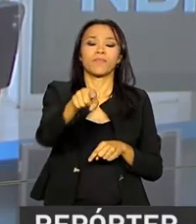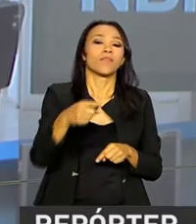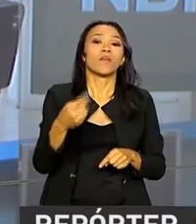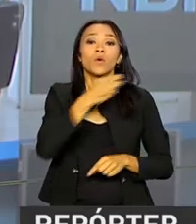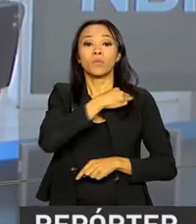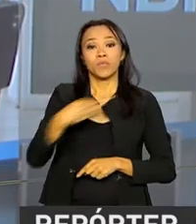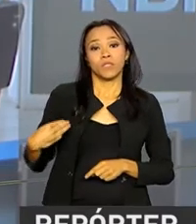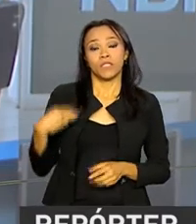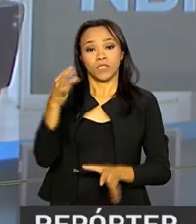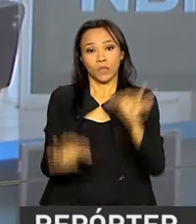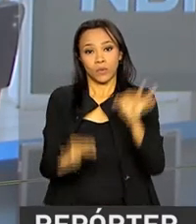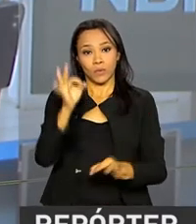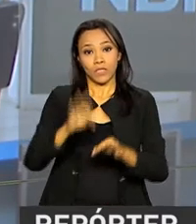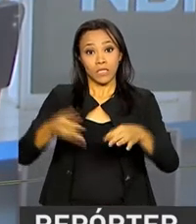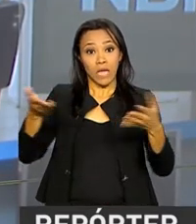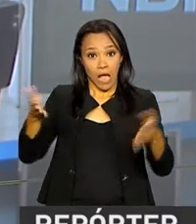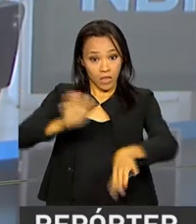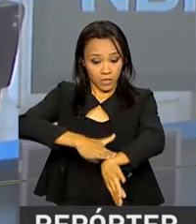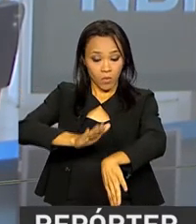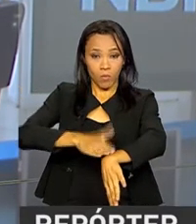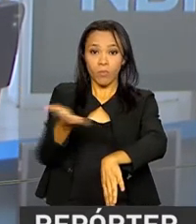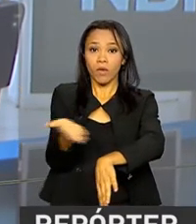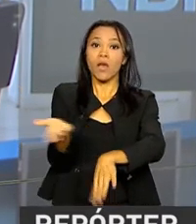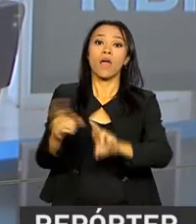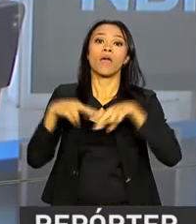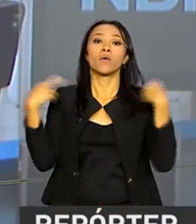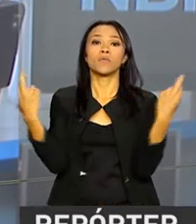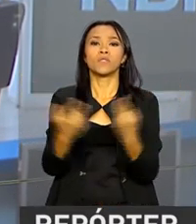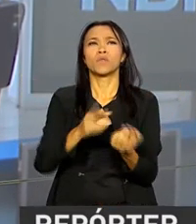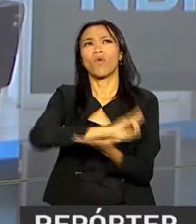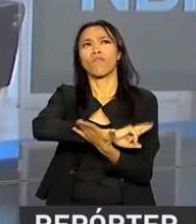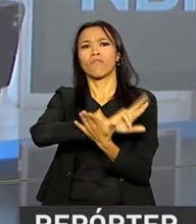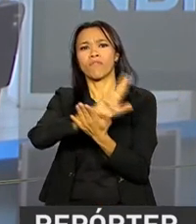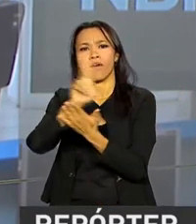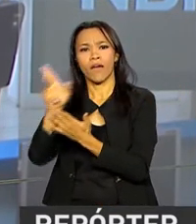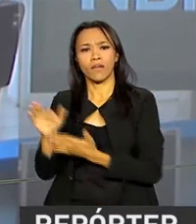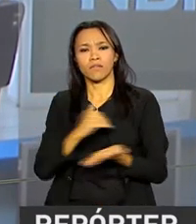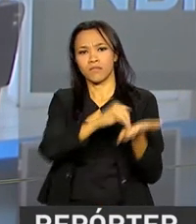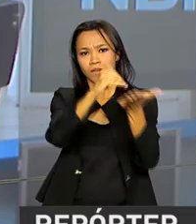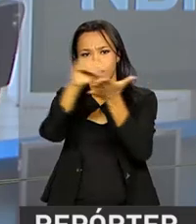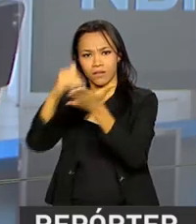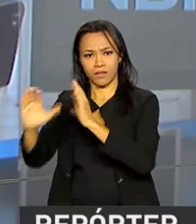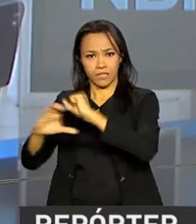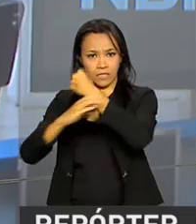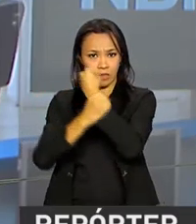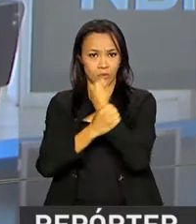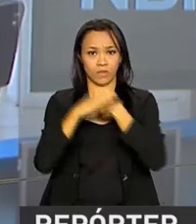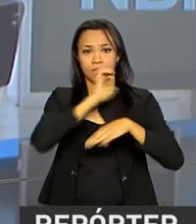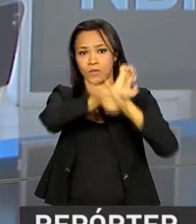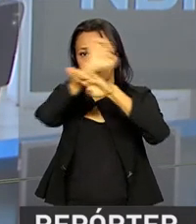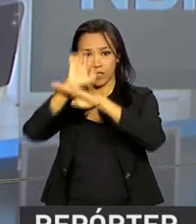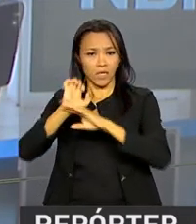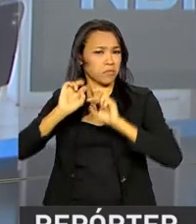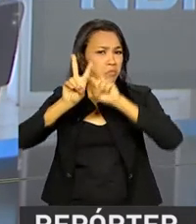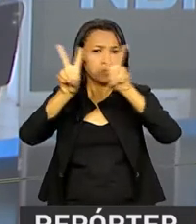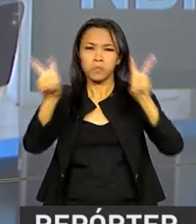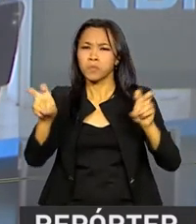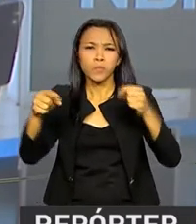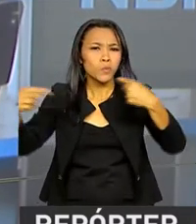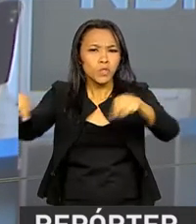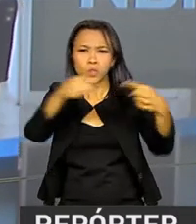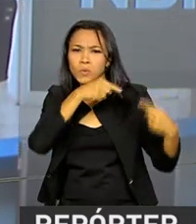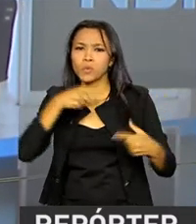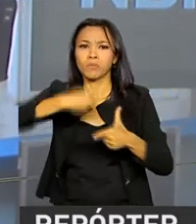moraes está reunido neste momento com os secretários de segurança pública dos estados eles discutem a situação dos